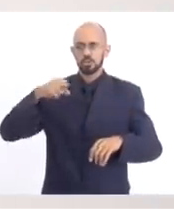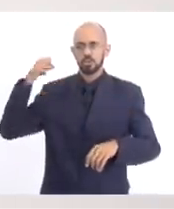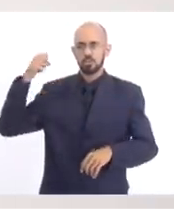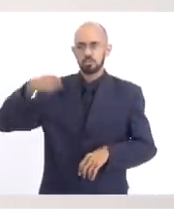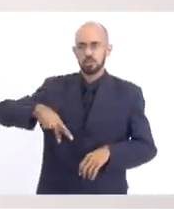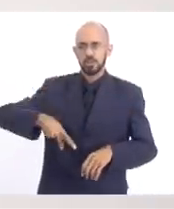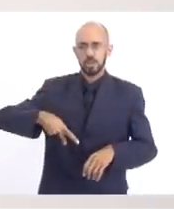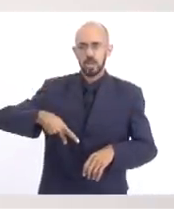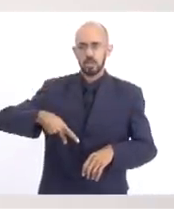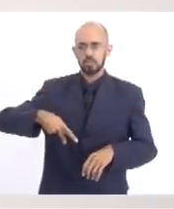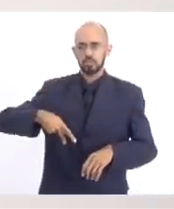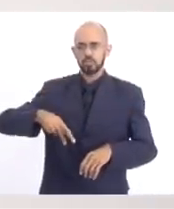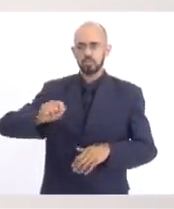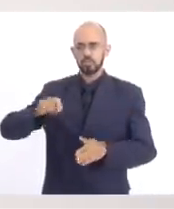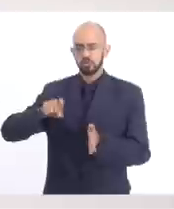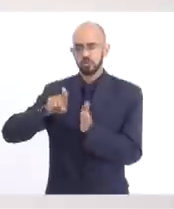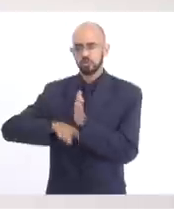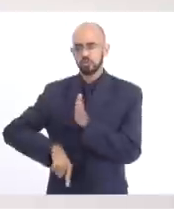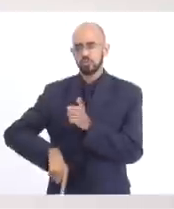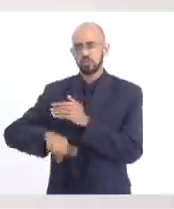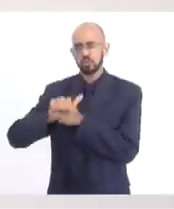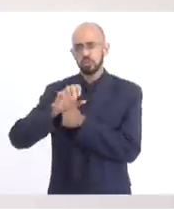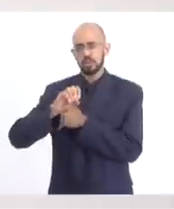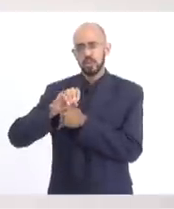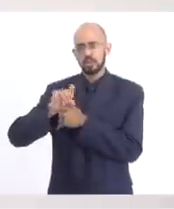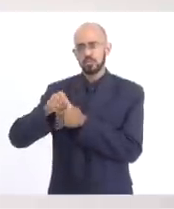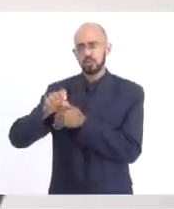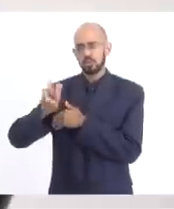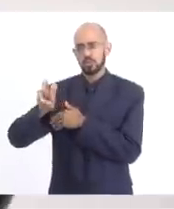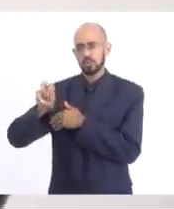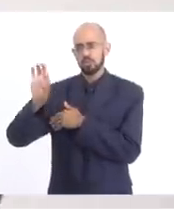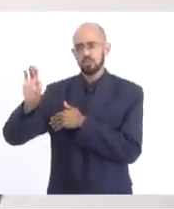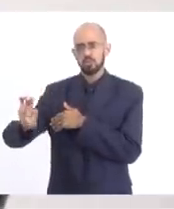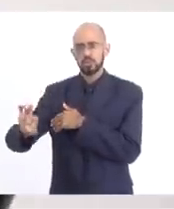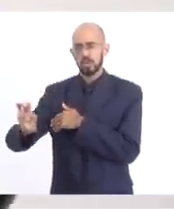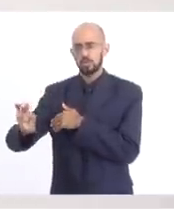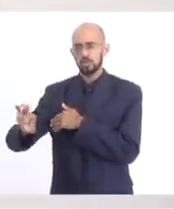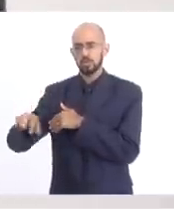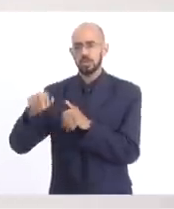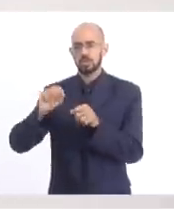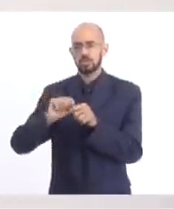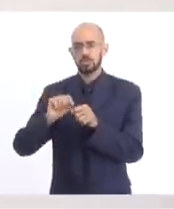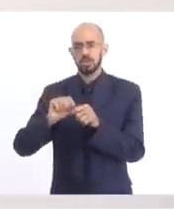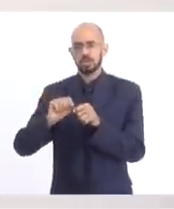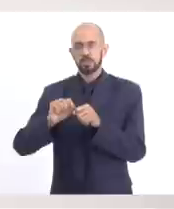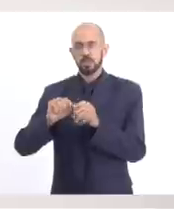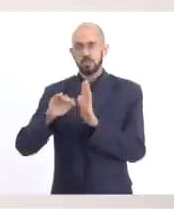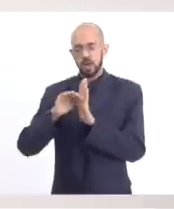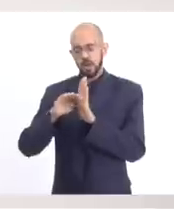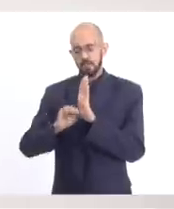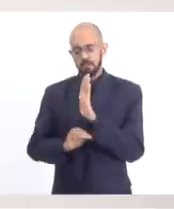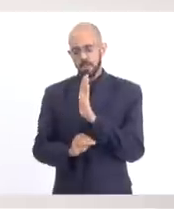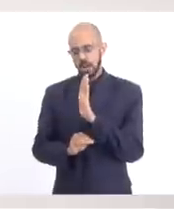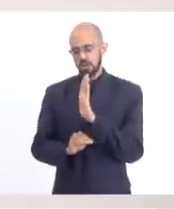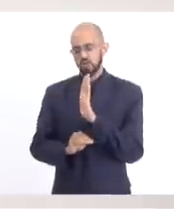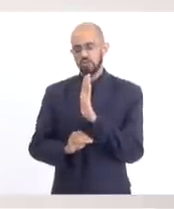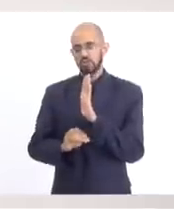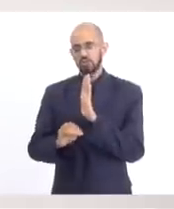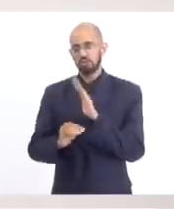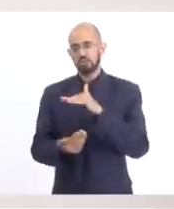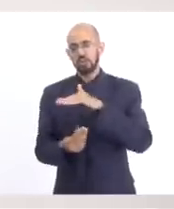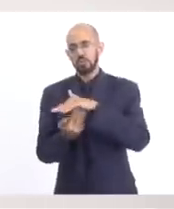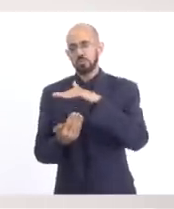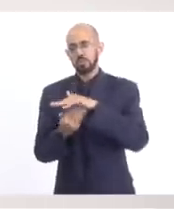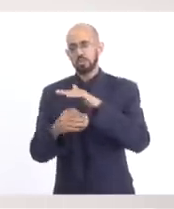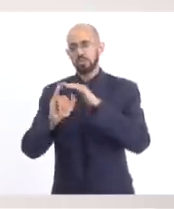a questão da contribuição de 10,5% que está sendo realizada abaixo do teto do INSS. Isso vai